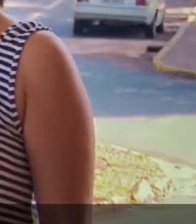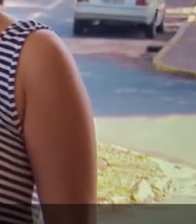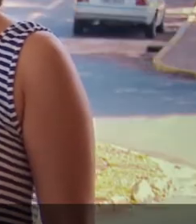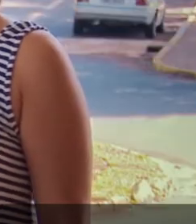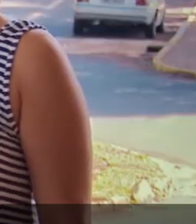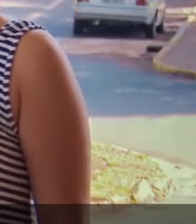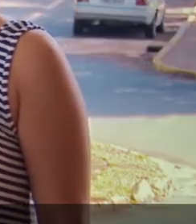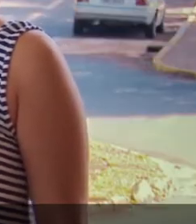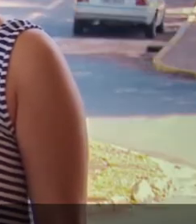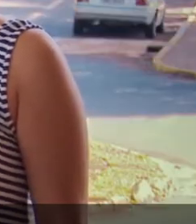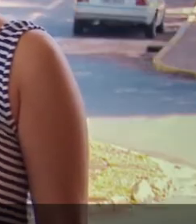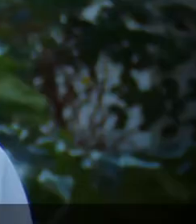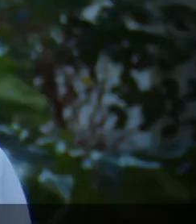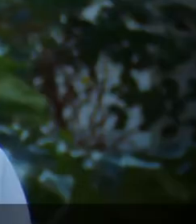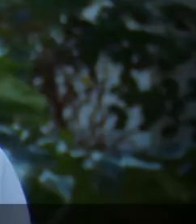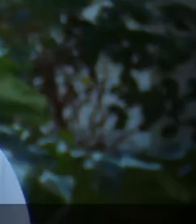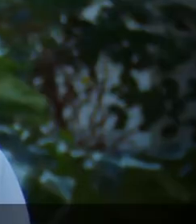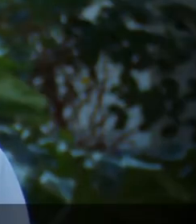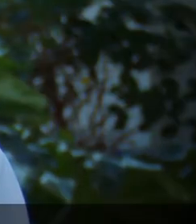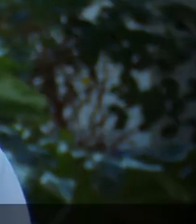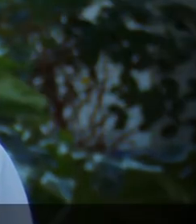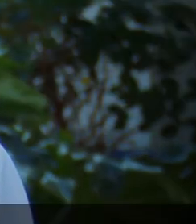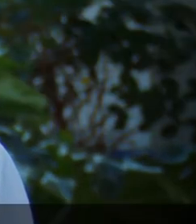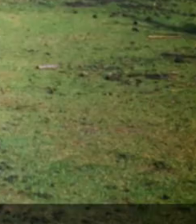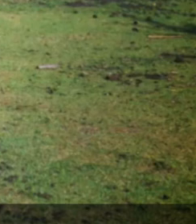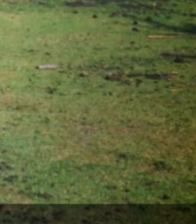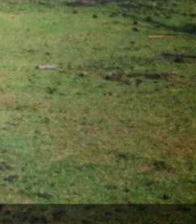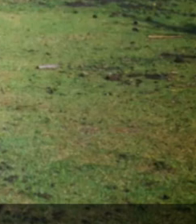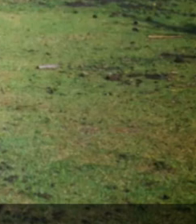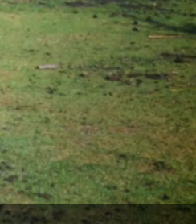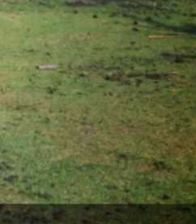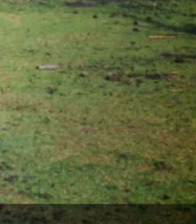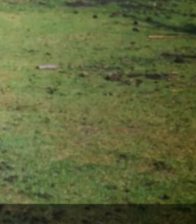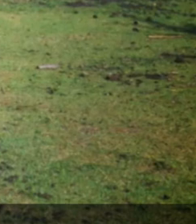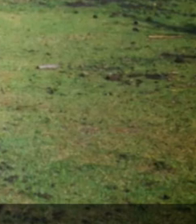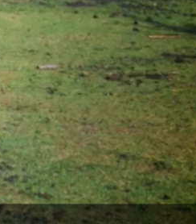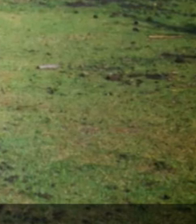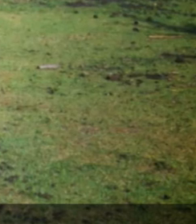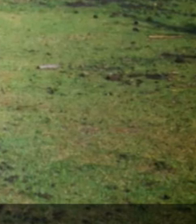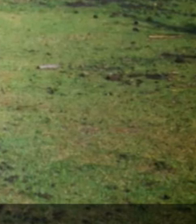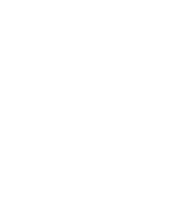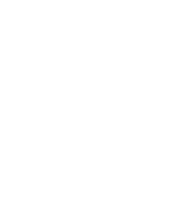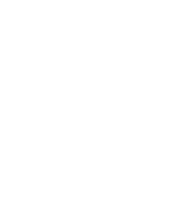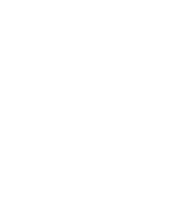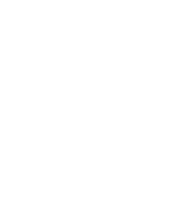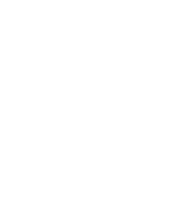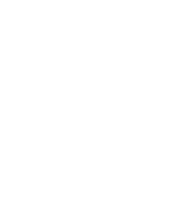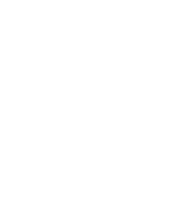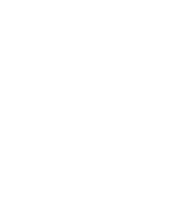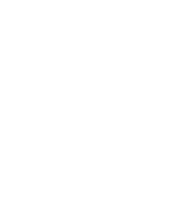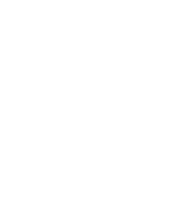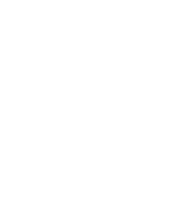Eu sou UFMS. Eu sou UFMS. Eu sou UFMS. Eu sou UFMS. E eu sei que você também é.